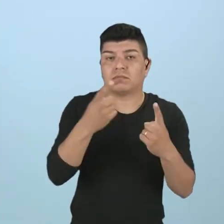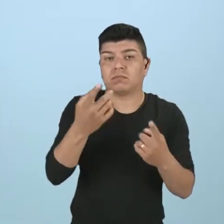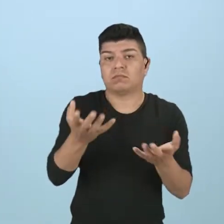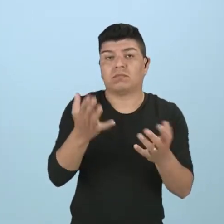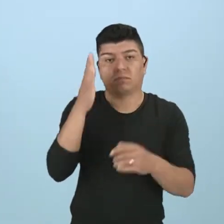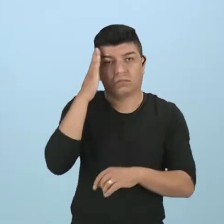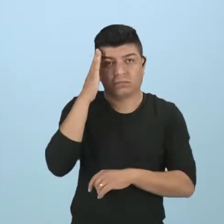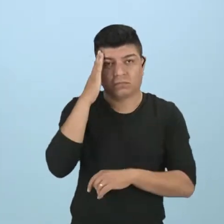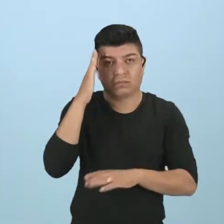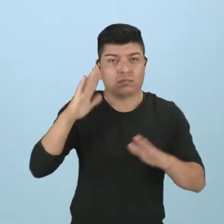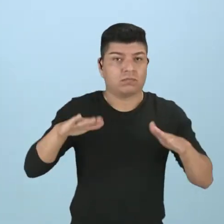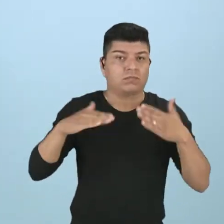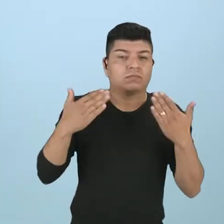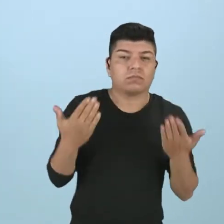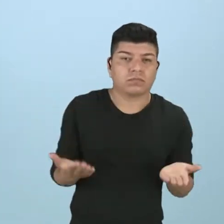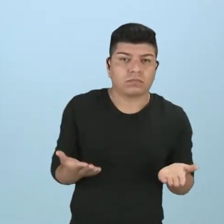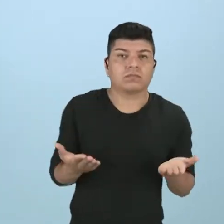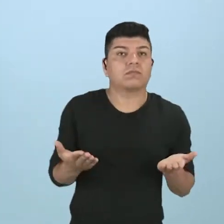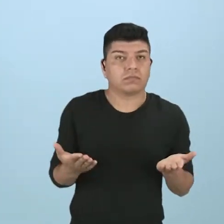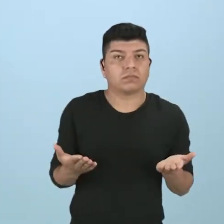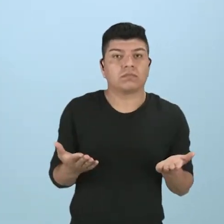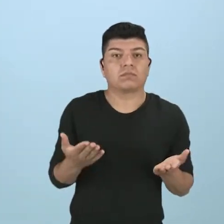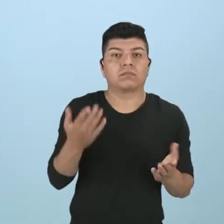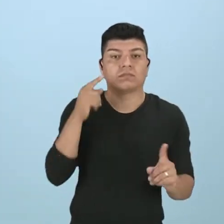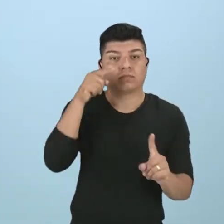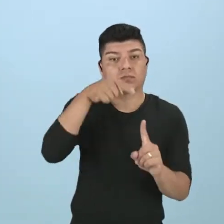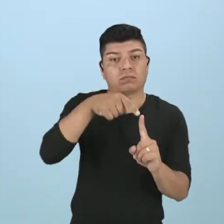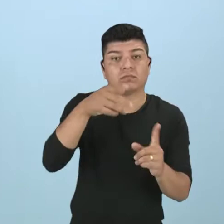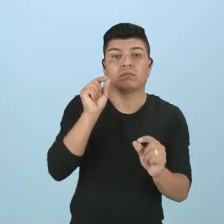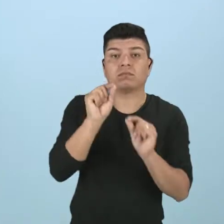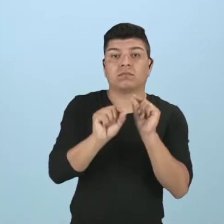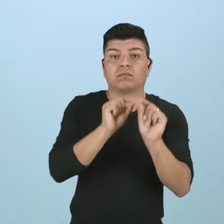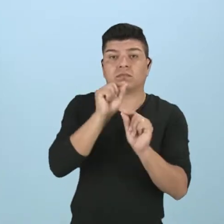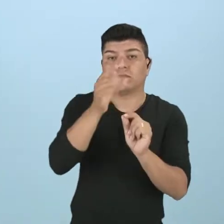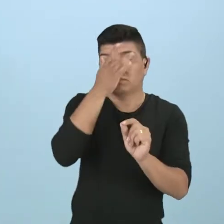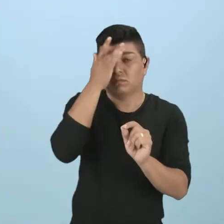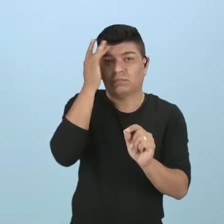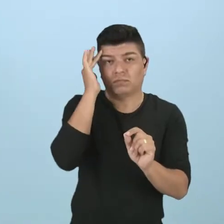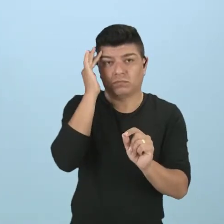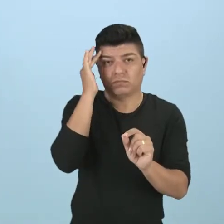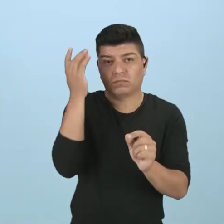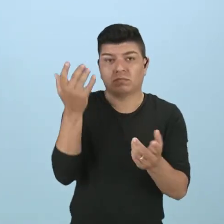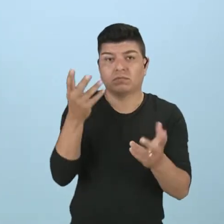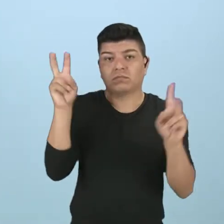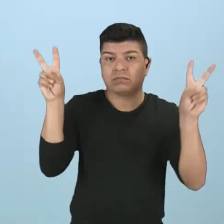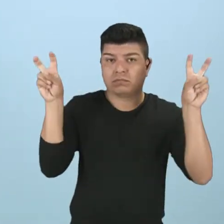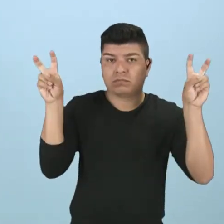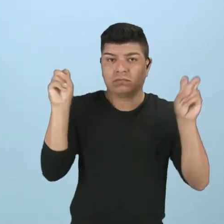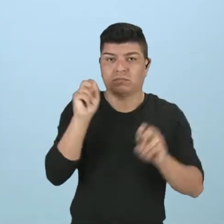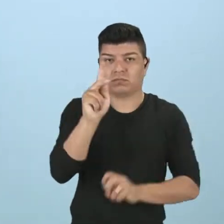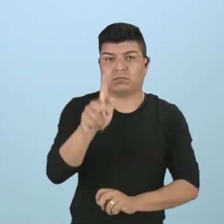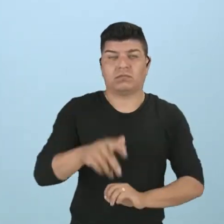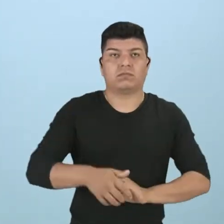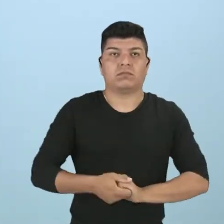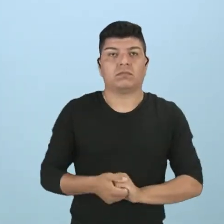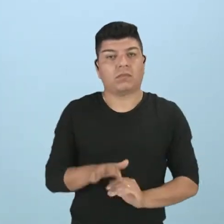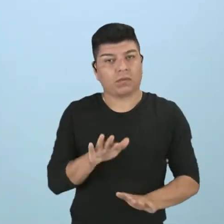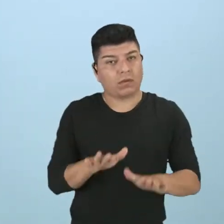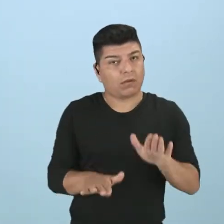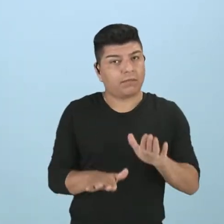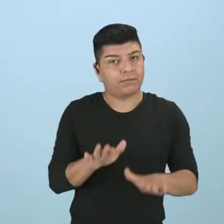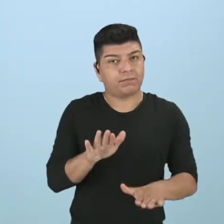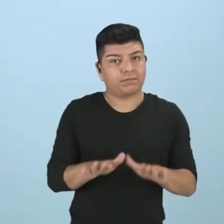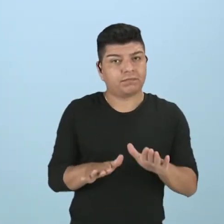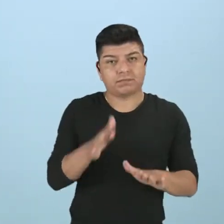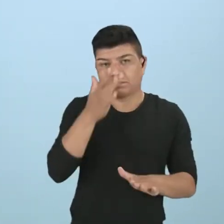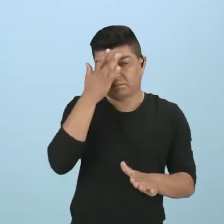saber qual é o ponto de vista do público a respeito desse tema, tá bom? E geralmente